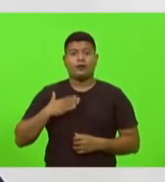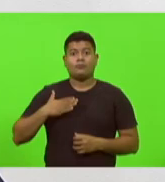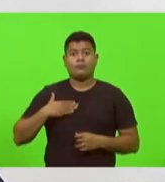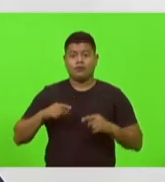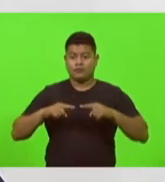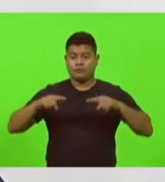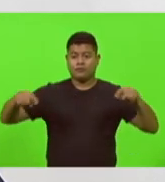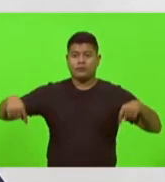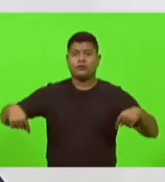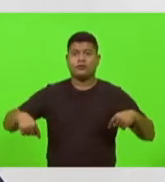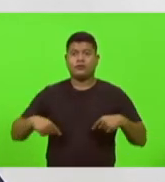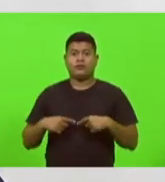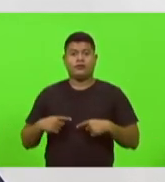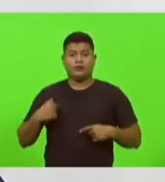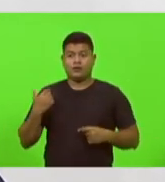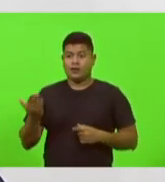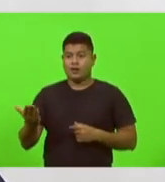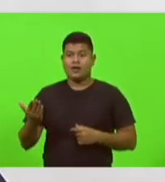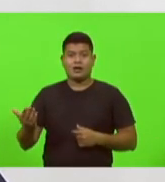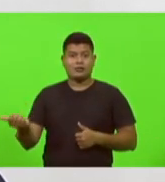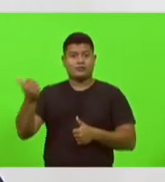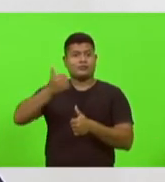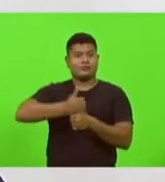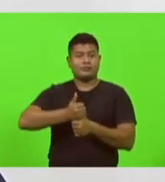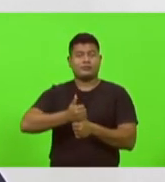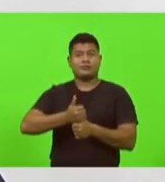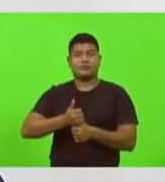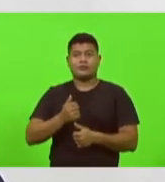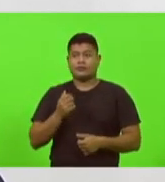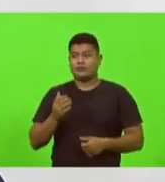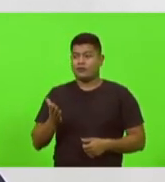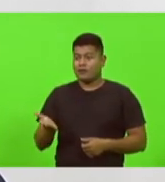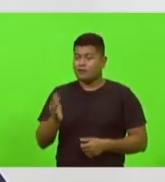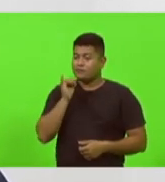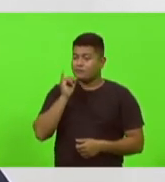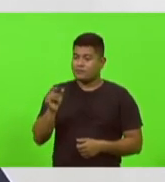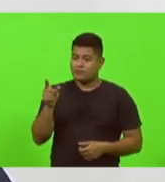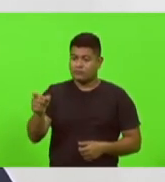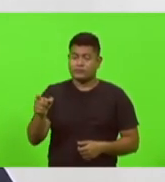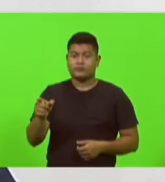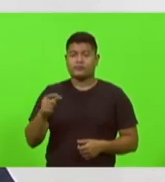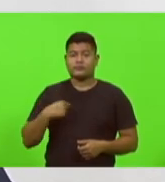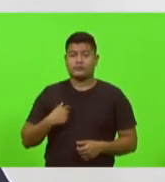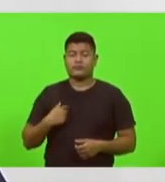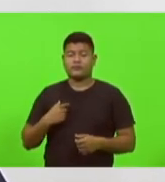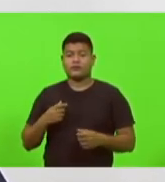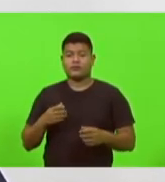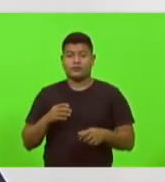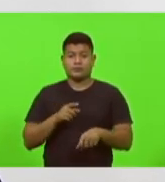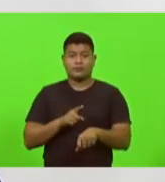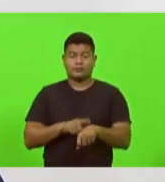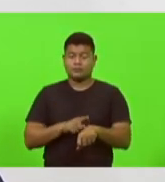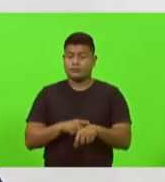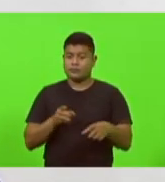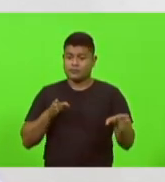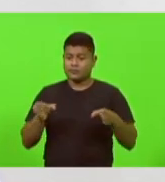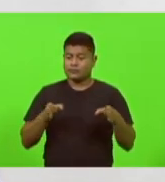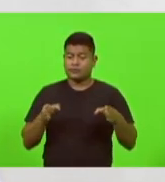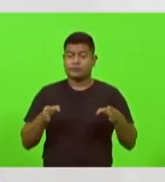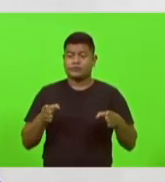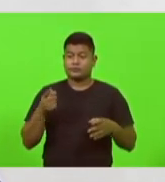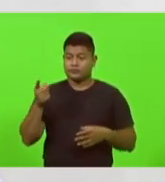época. E disse a ele, a partir de hoje, no período que o senhor estiver